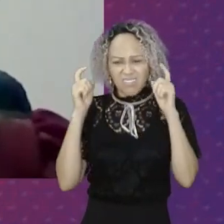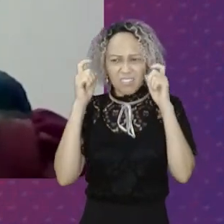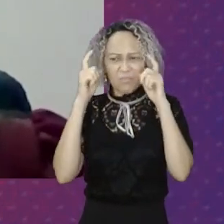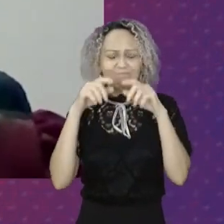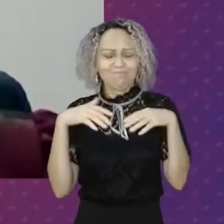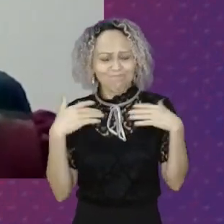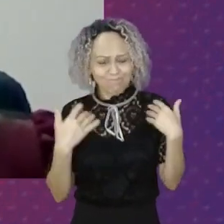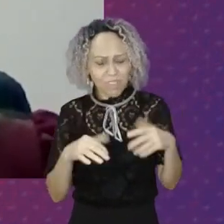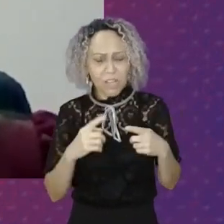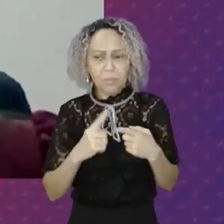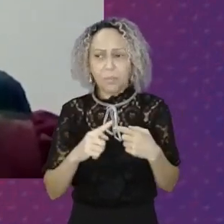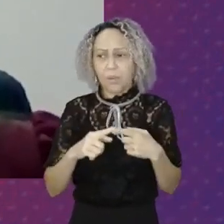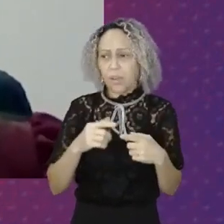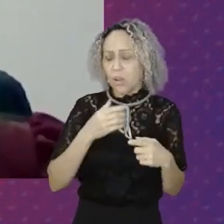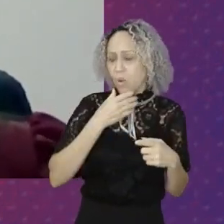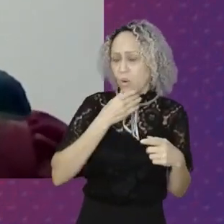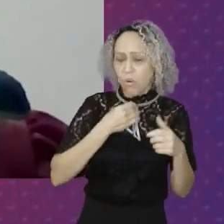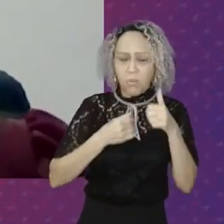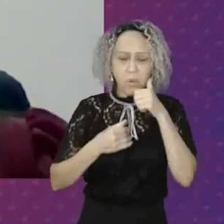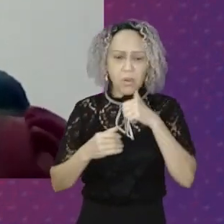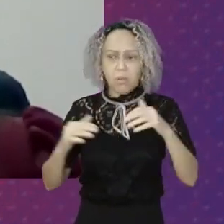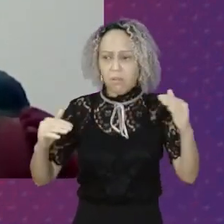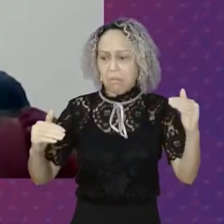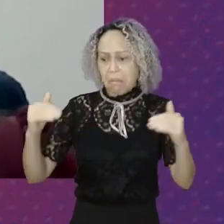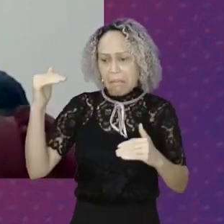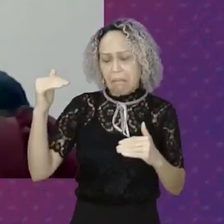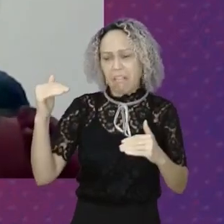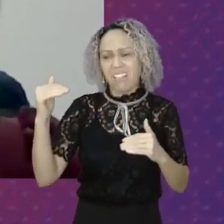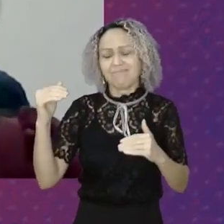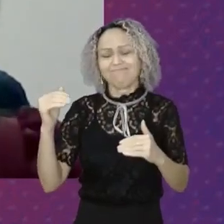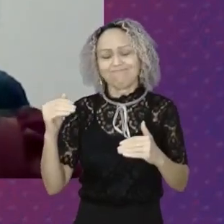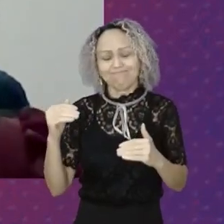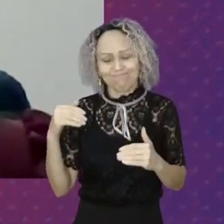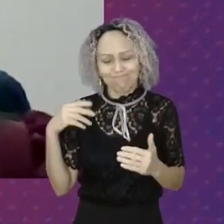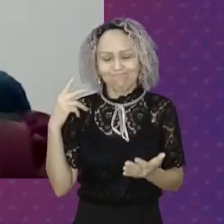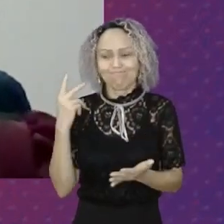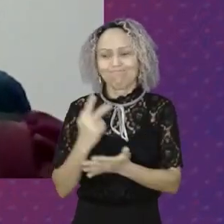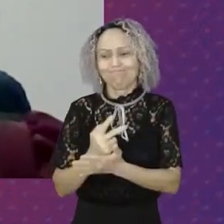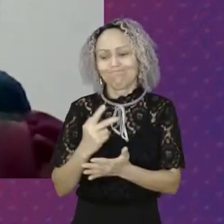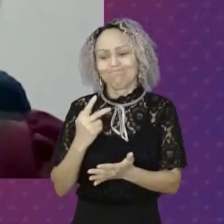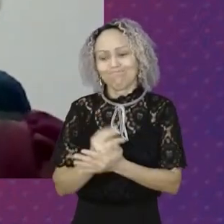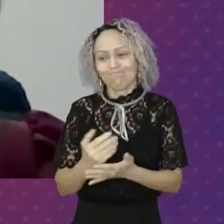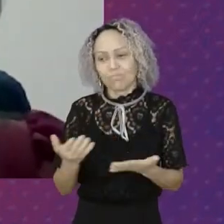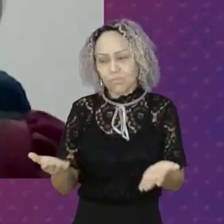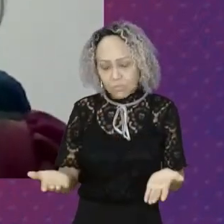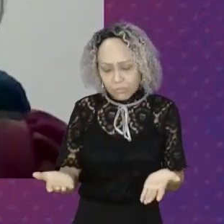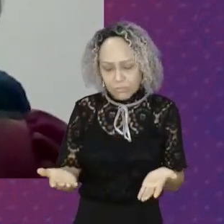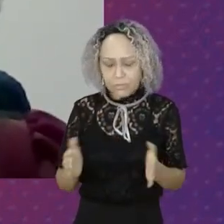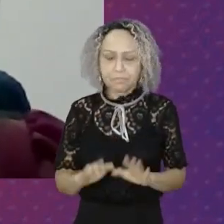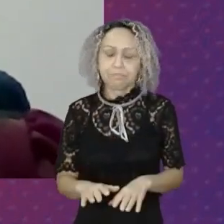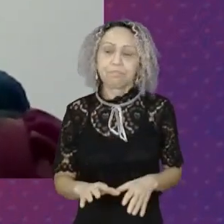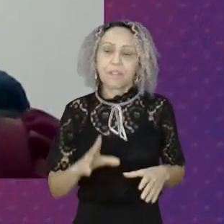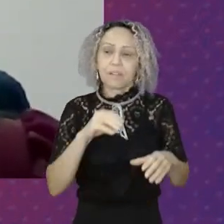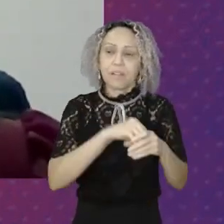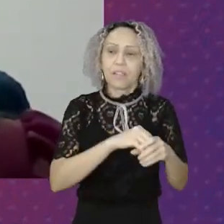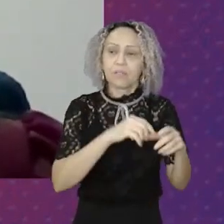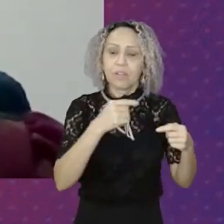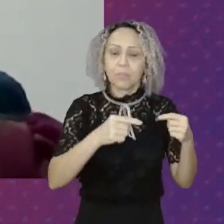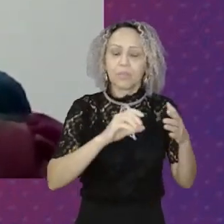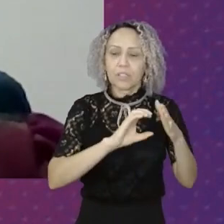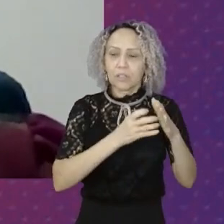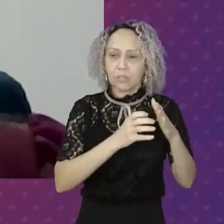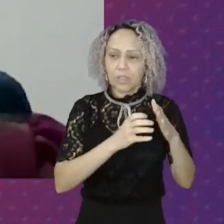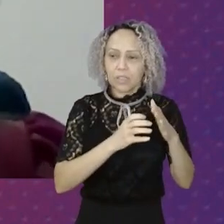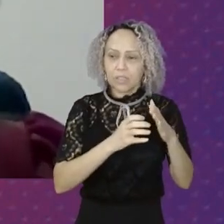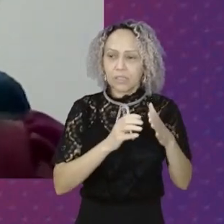forte à desigualdade nas relações de gênero. No espaço da política partidária, eu afirmo que talvez de